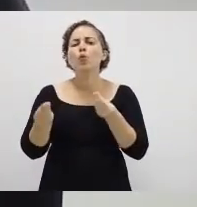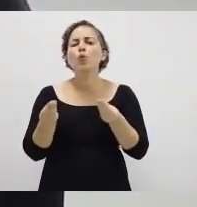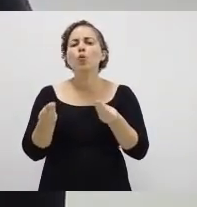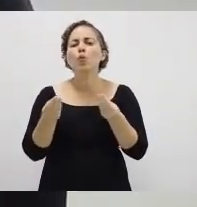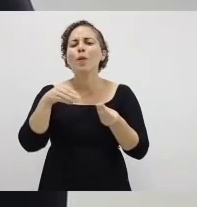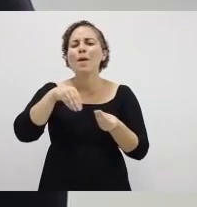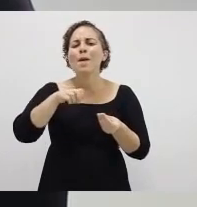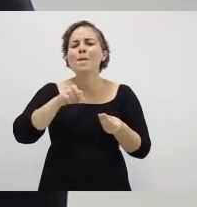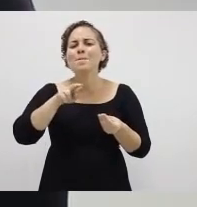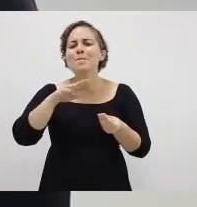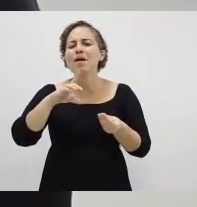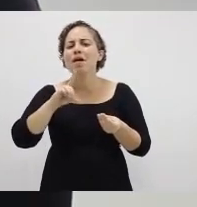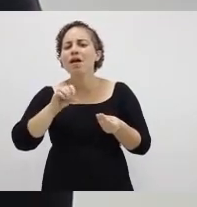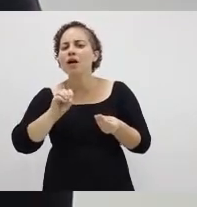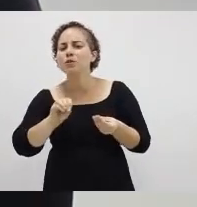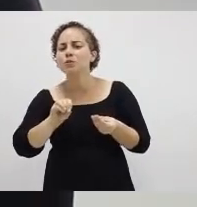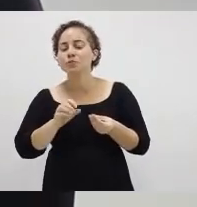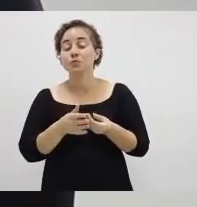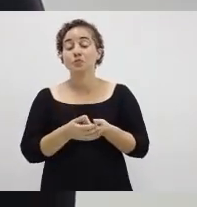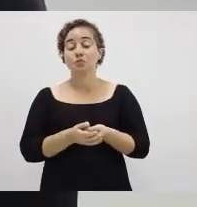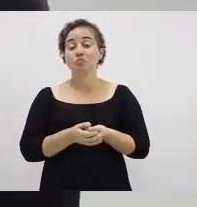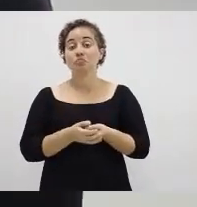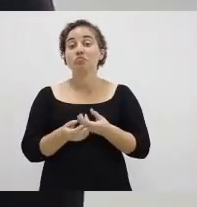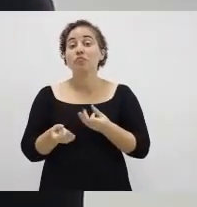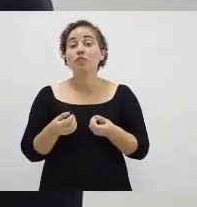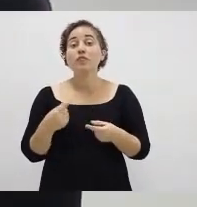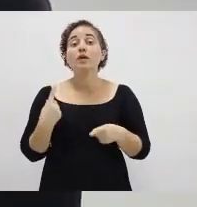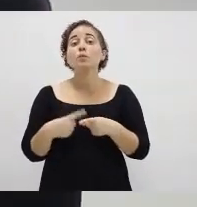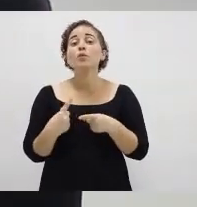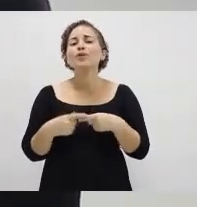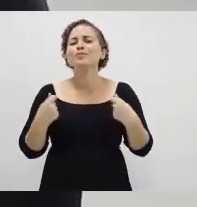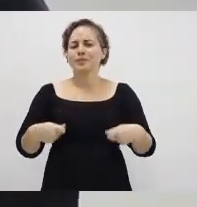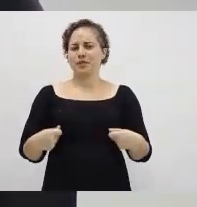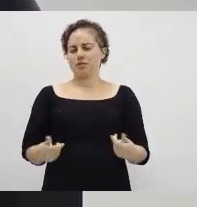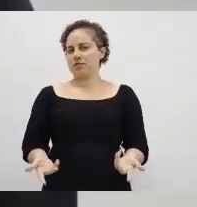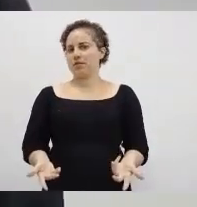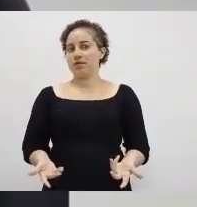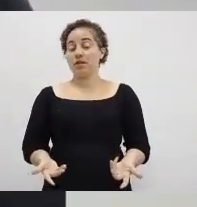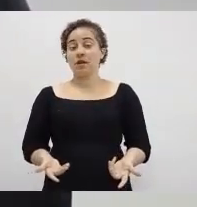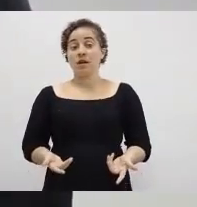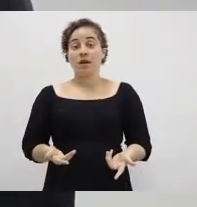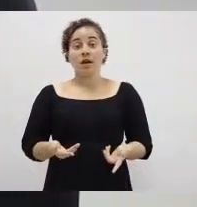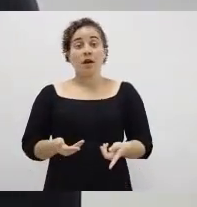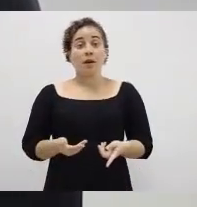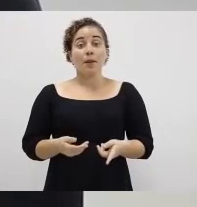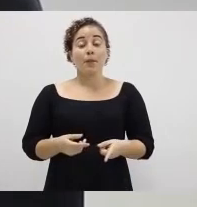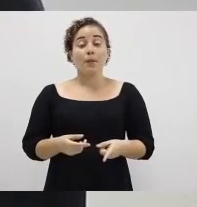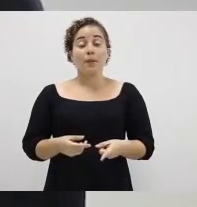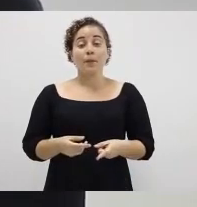governo precisa fazer isso? Porque o governo precisa regular o funcionamento do mercado para que não